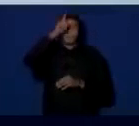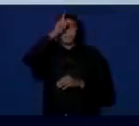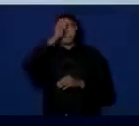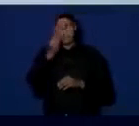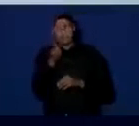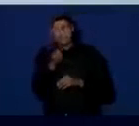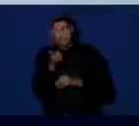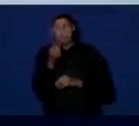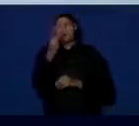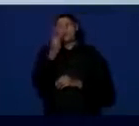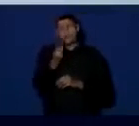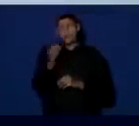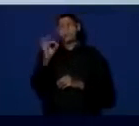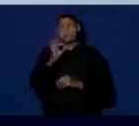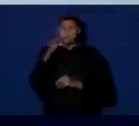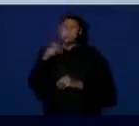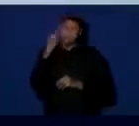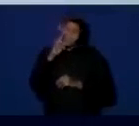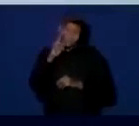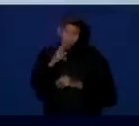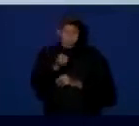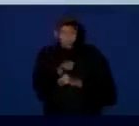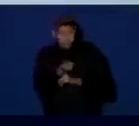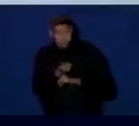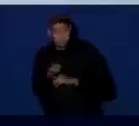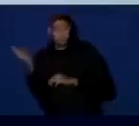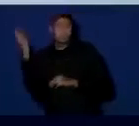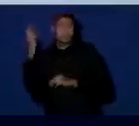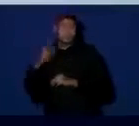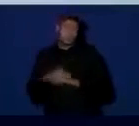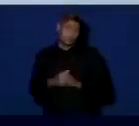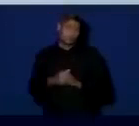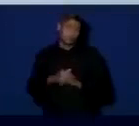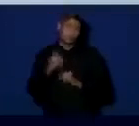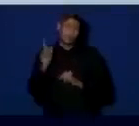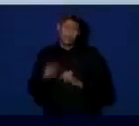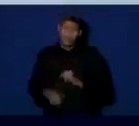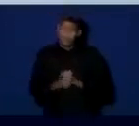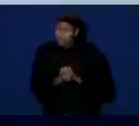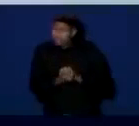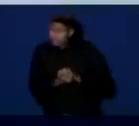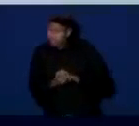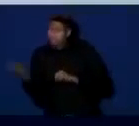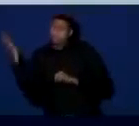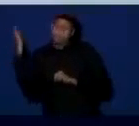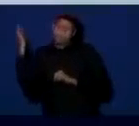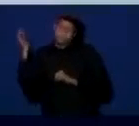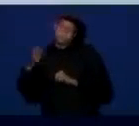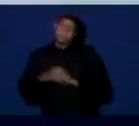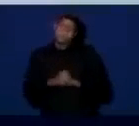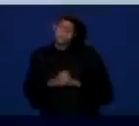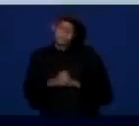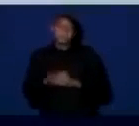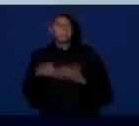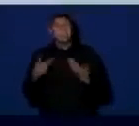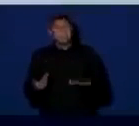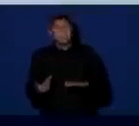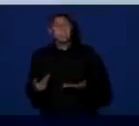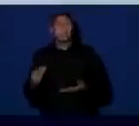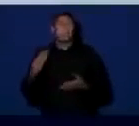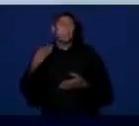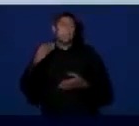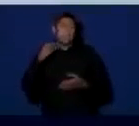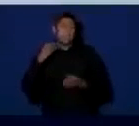quase 20%. Ou seja, a gente está vendo os números que são muito altos e eles falam por si. E eu acho que a postura dos